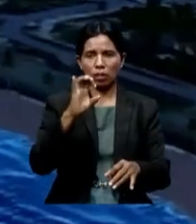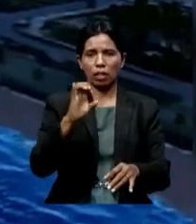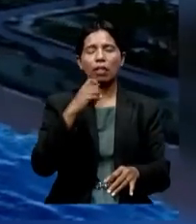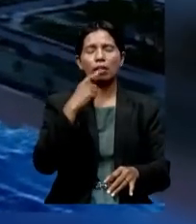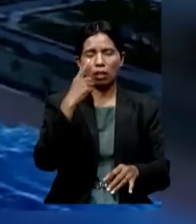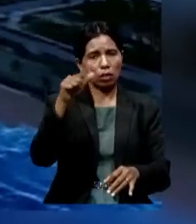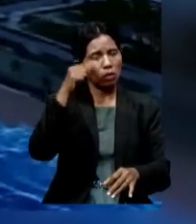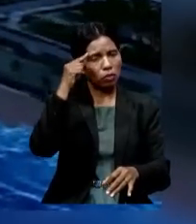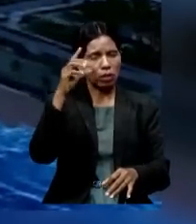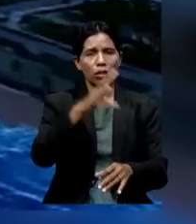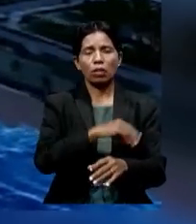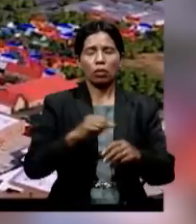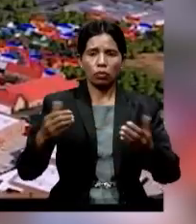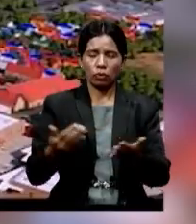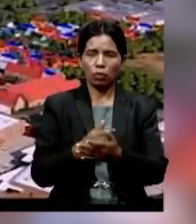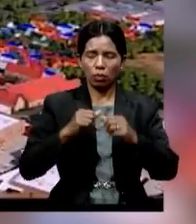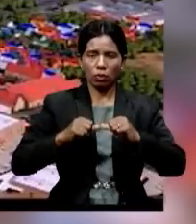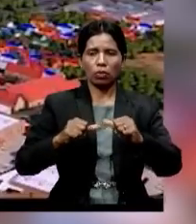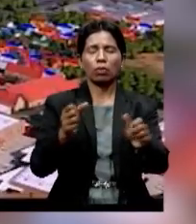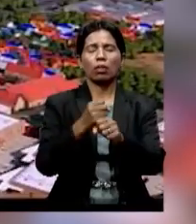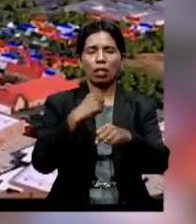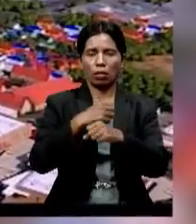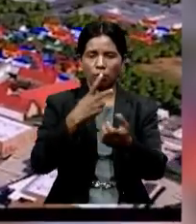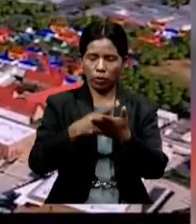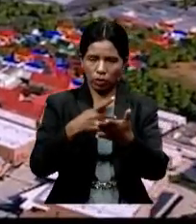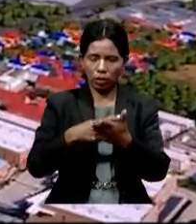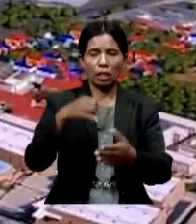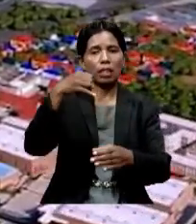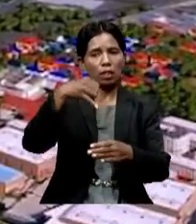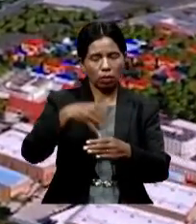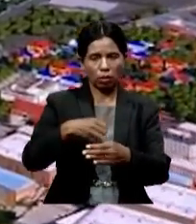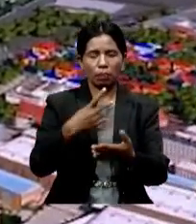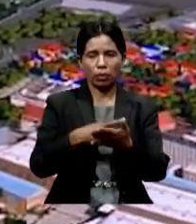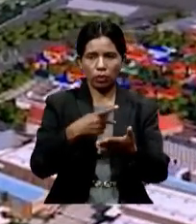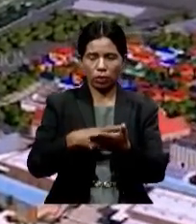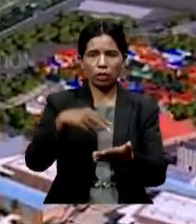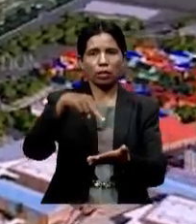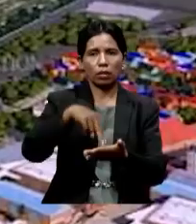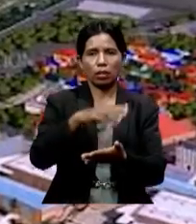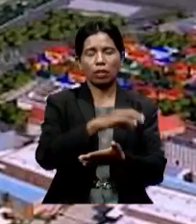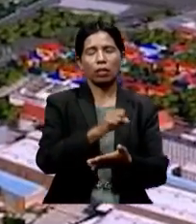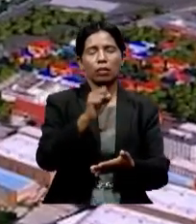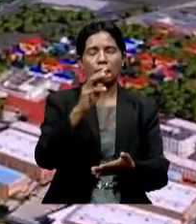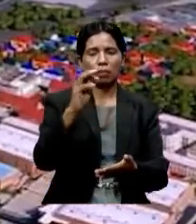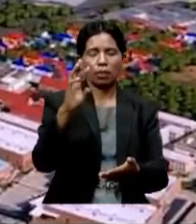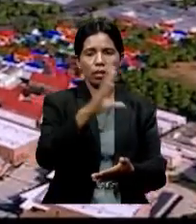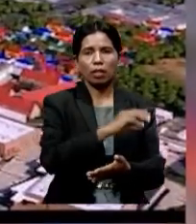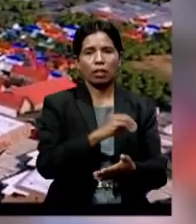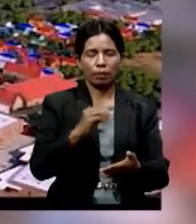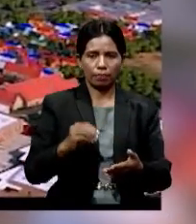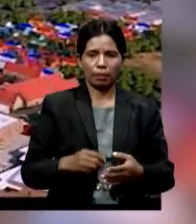Governo Fon maxi continua no finaliza projeto ne inclui projeto investimento cabo submarino fibra